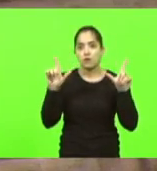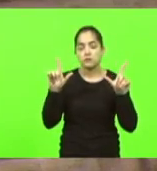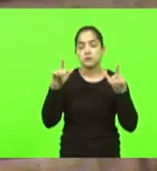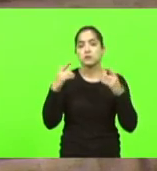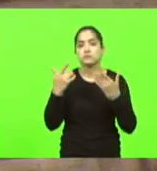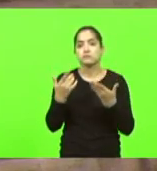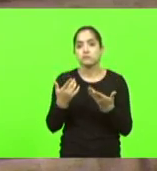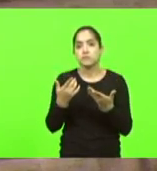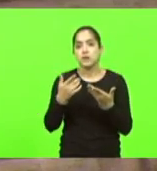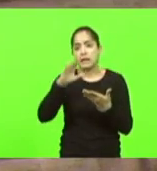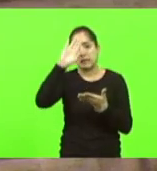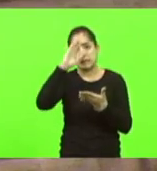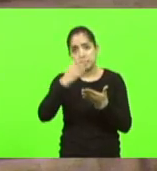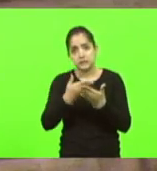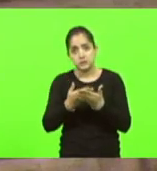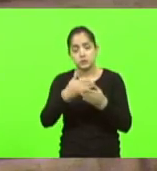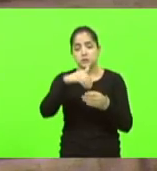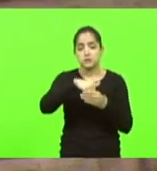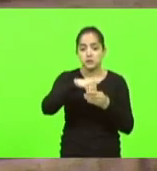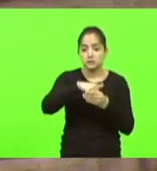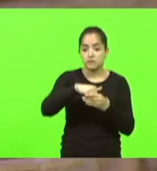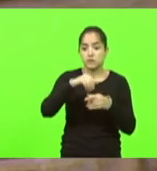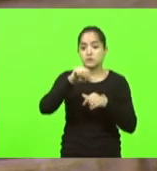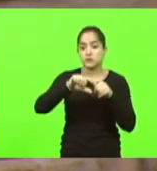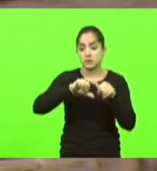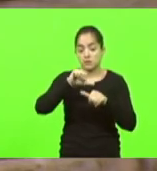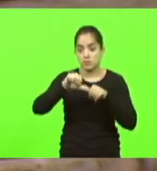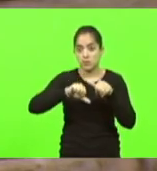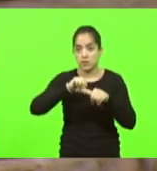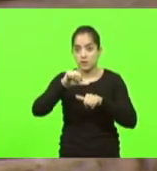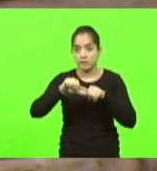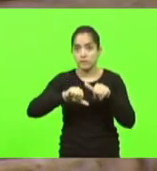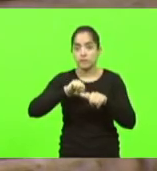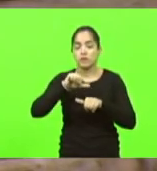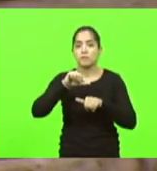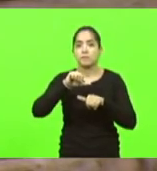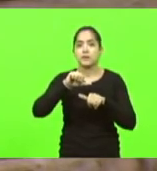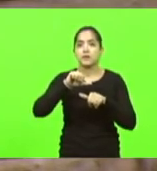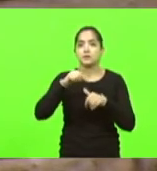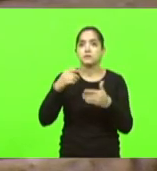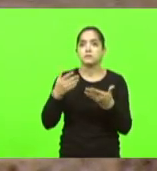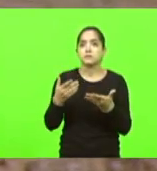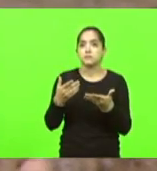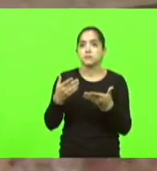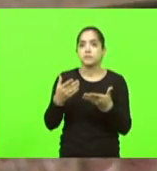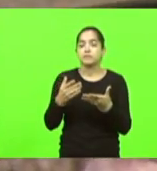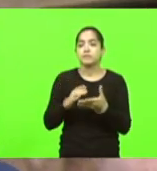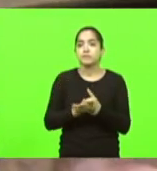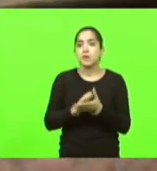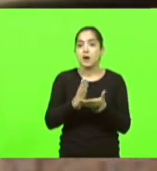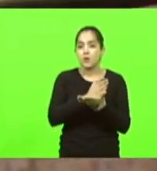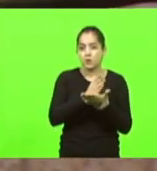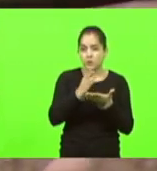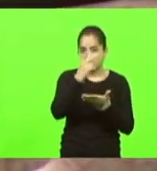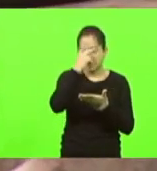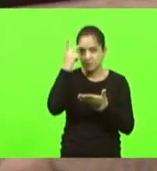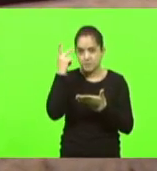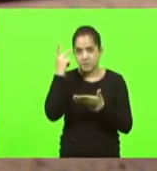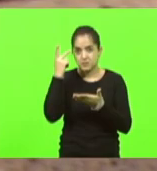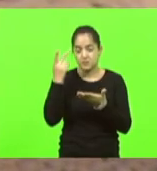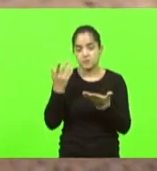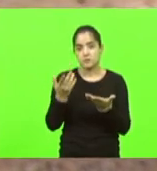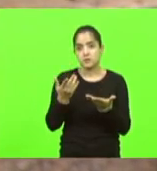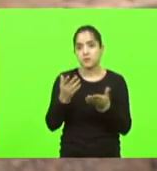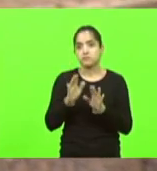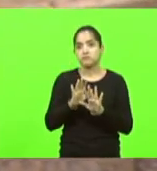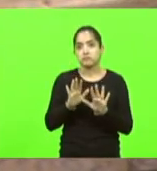deve ser votar uma reforma diminuindo aquilo que algumas pessoas recebem na por isso